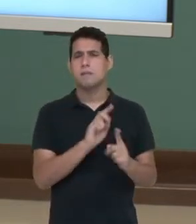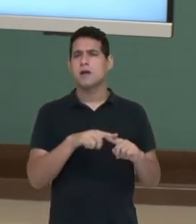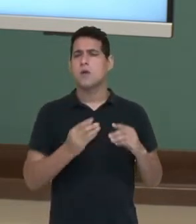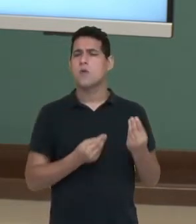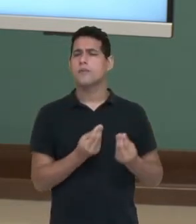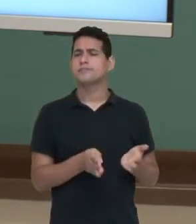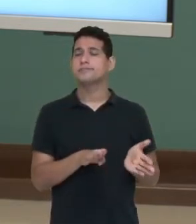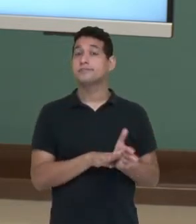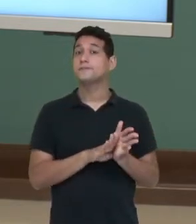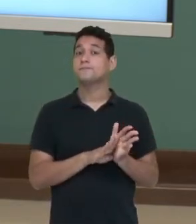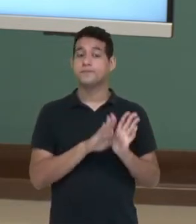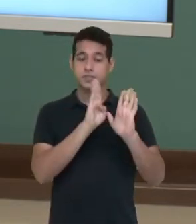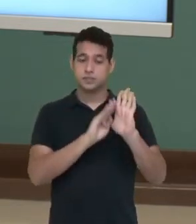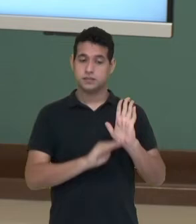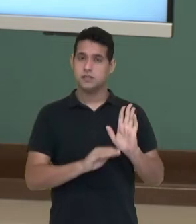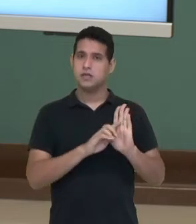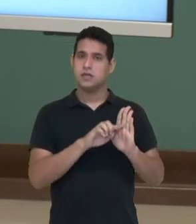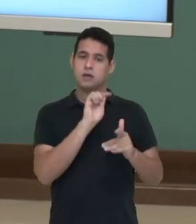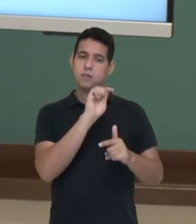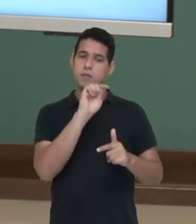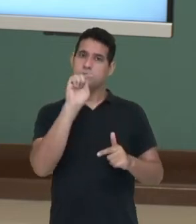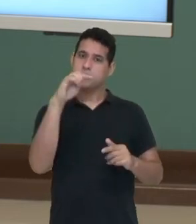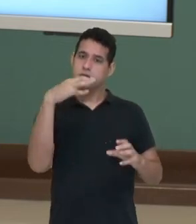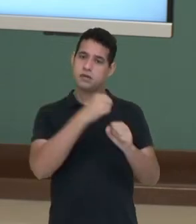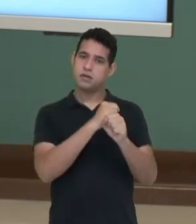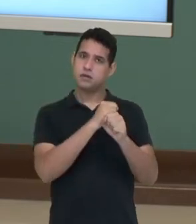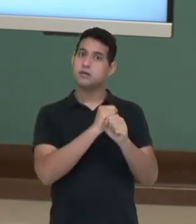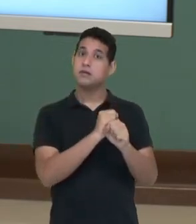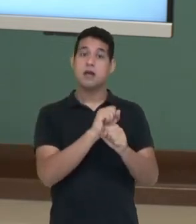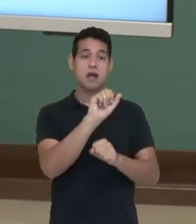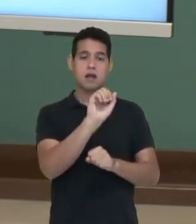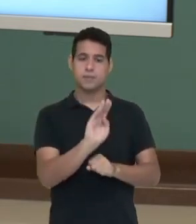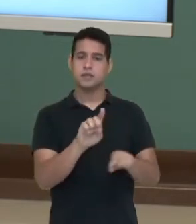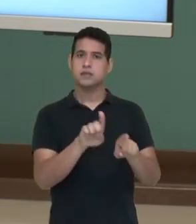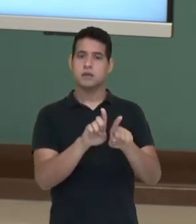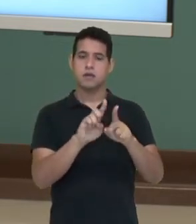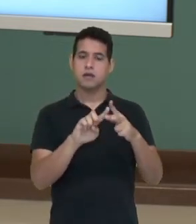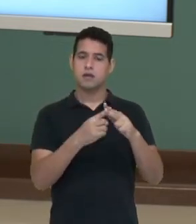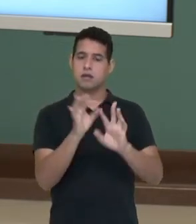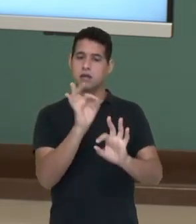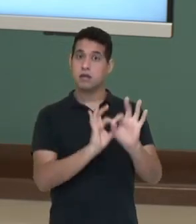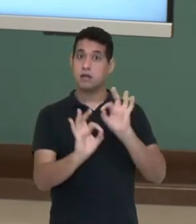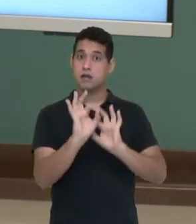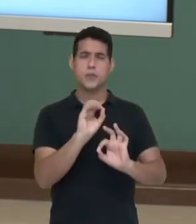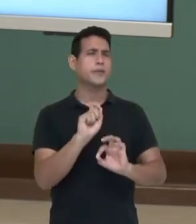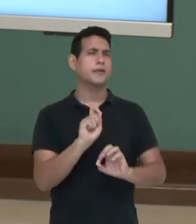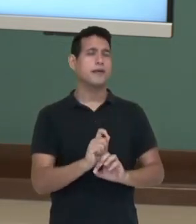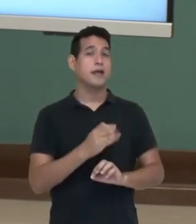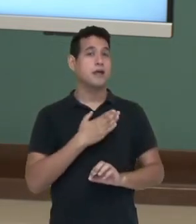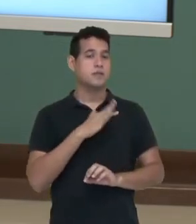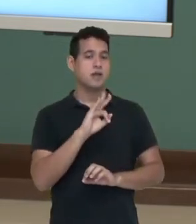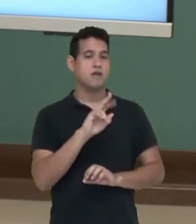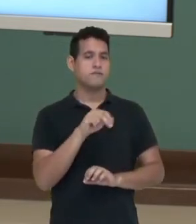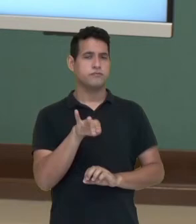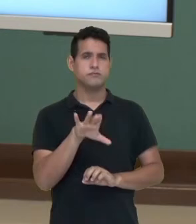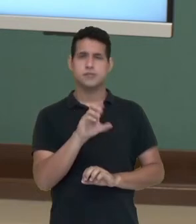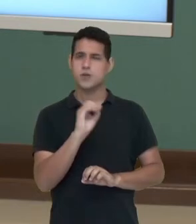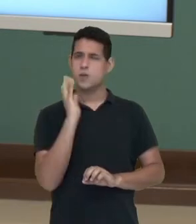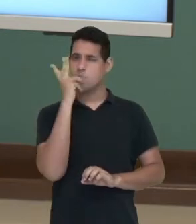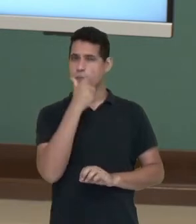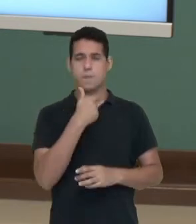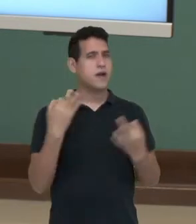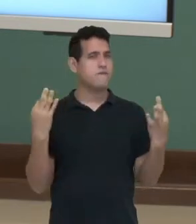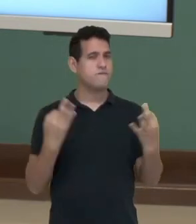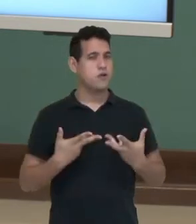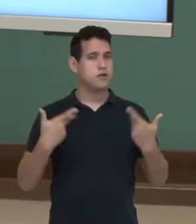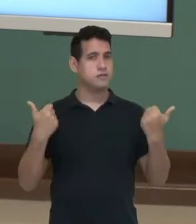nisso? Então eu retiro os pontos do gráfico, encontro os coeficientes A e B e monto a minha funçãozinha bem linda. Então